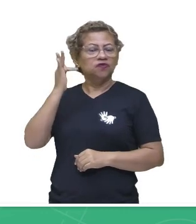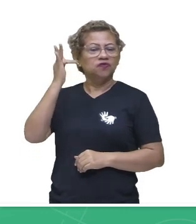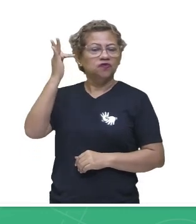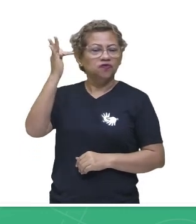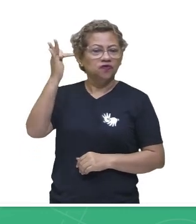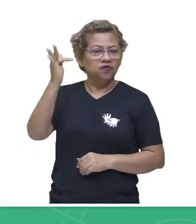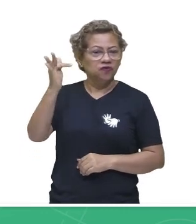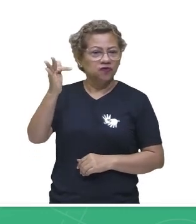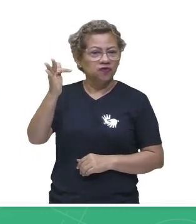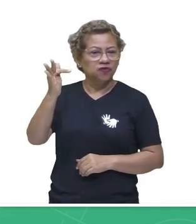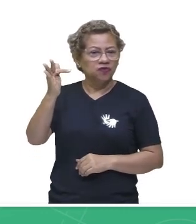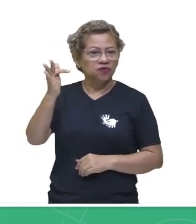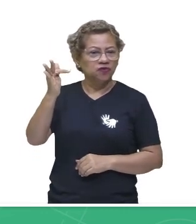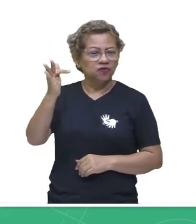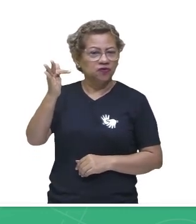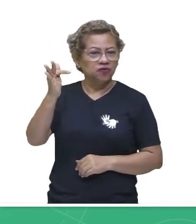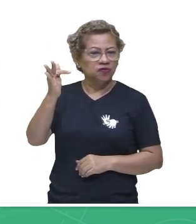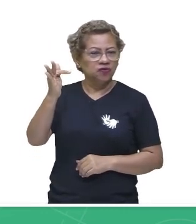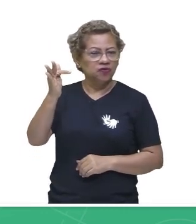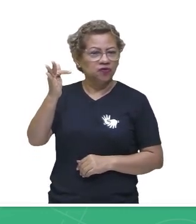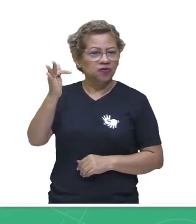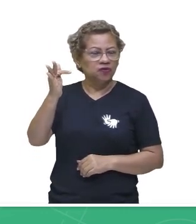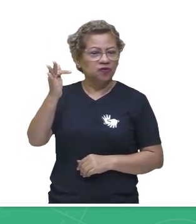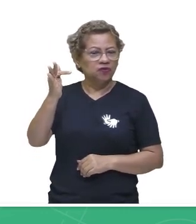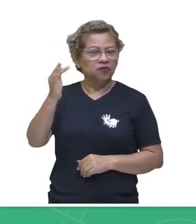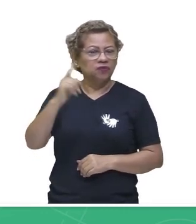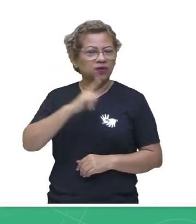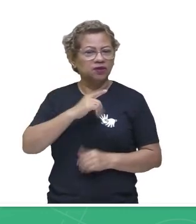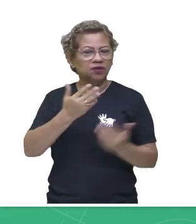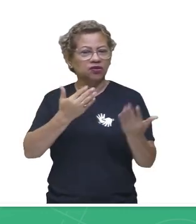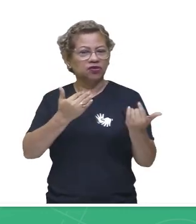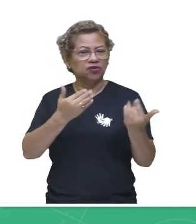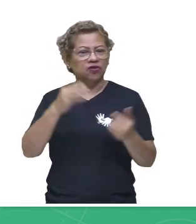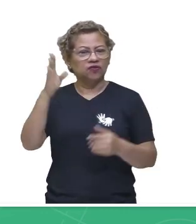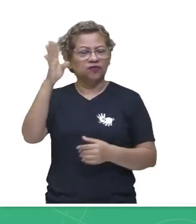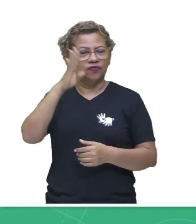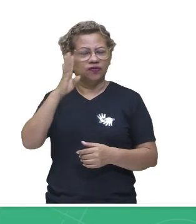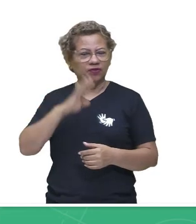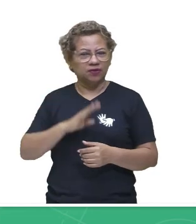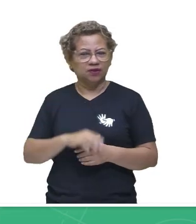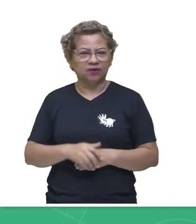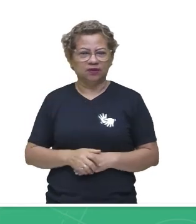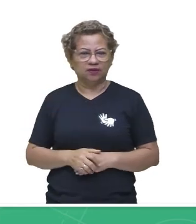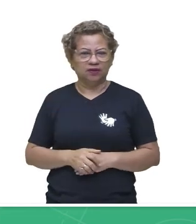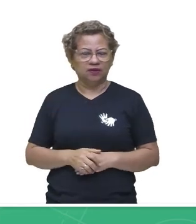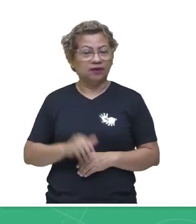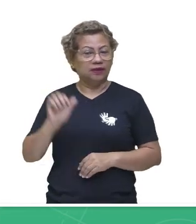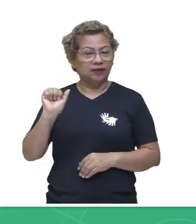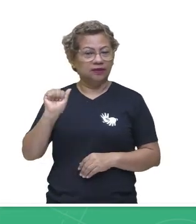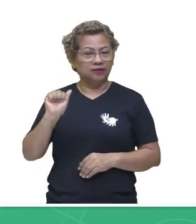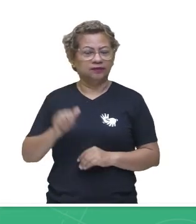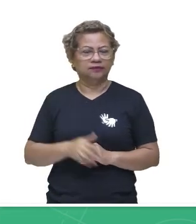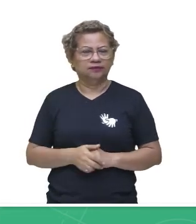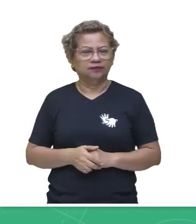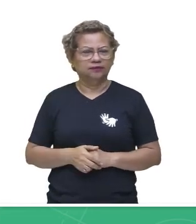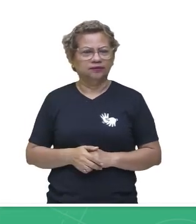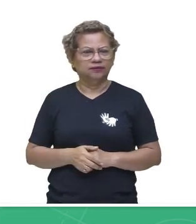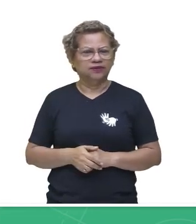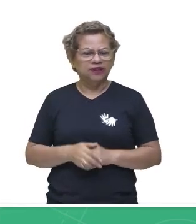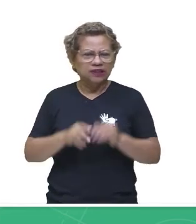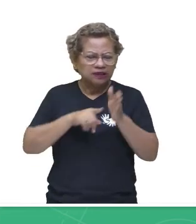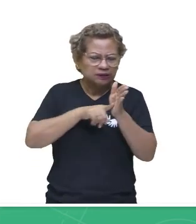e longevo para a juventude brasileira. Será que aqueles dados mostrados pelo